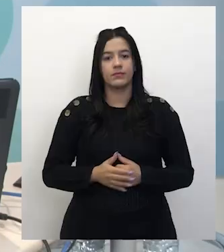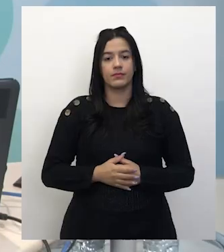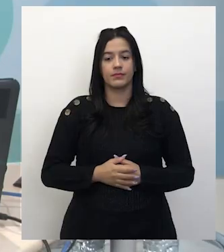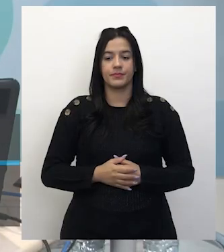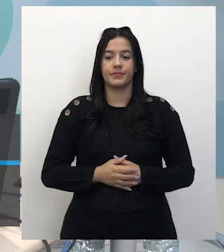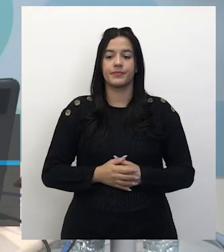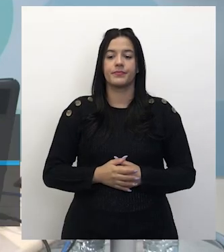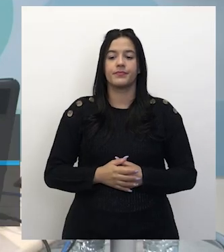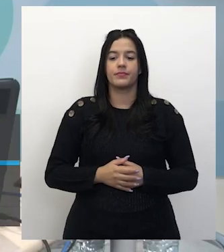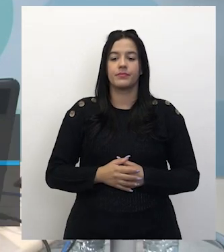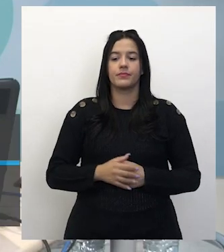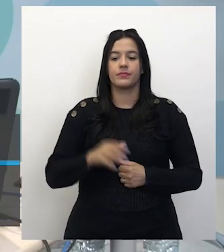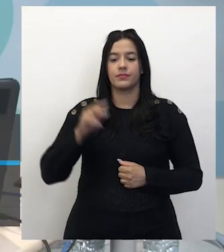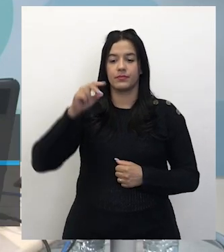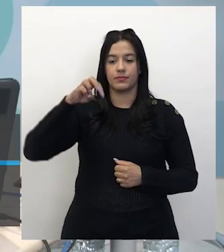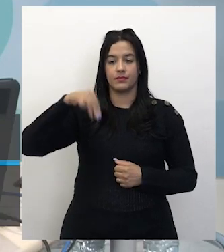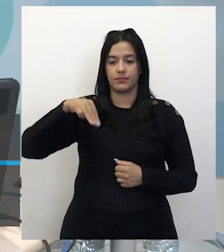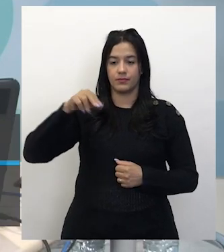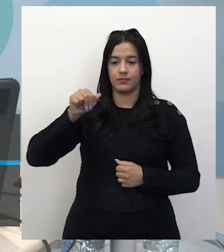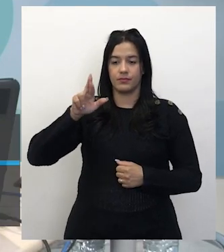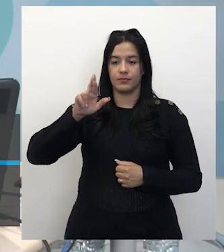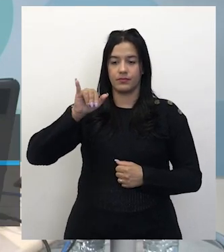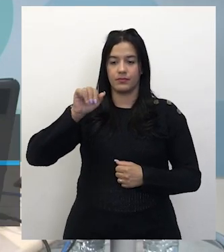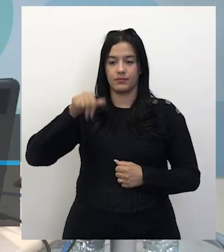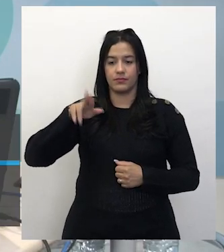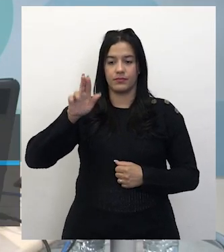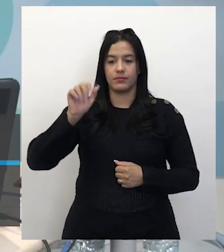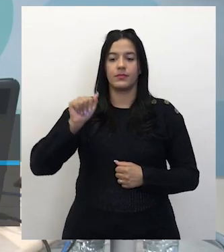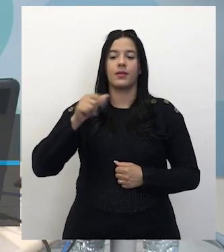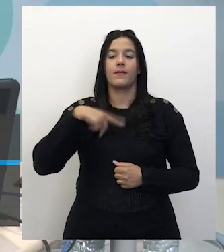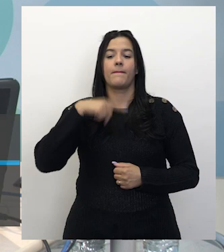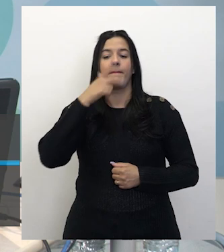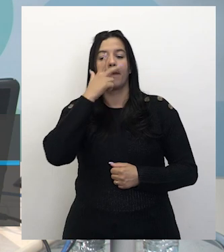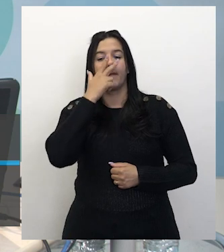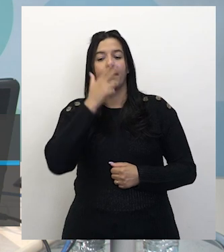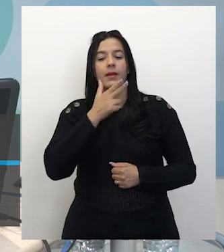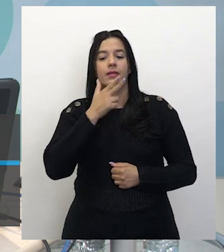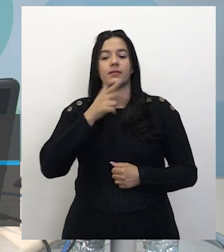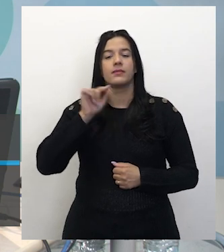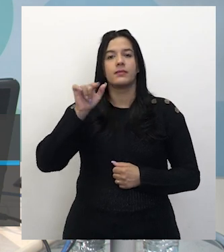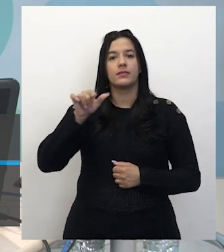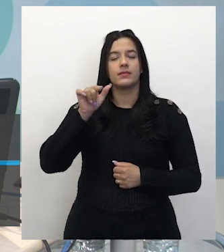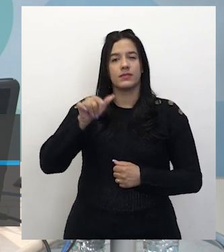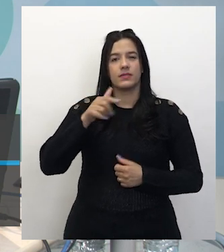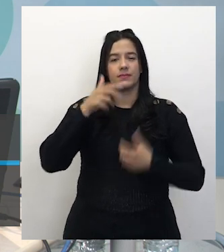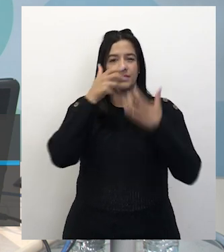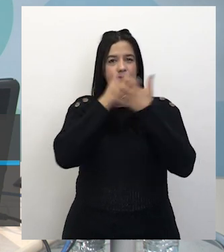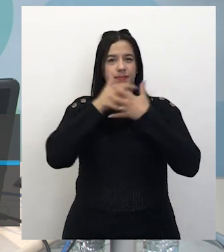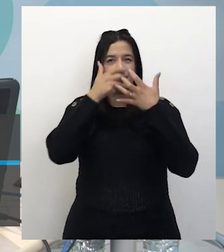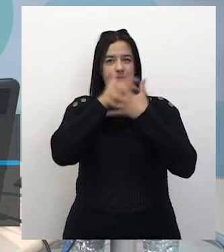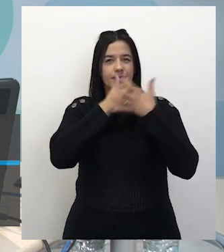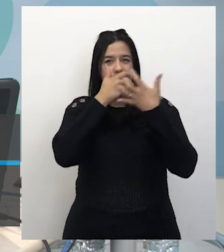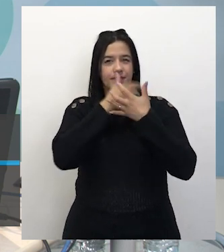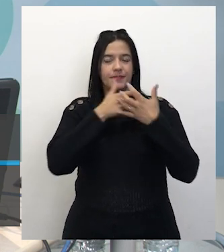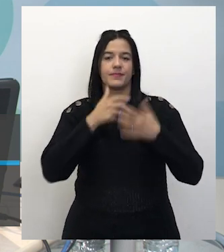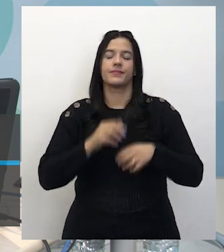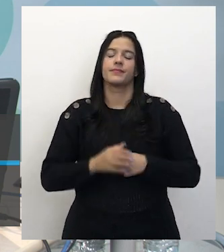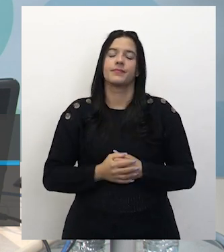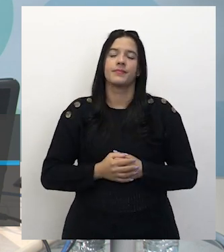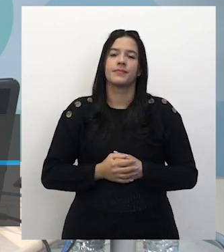A Mariana da Prolarissa colocou, parece ser um pouco cantado, com certo ritmo. Uhum. A